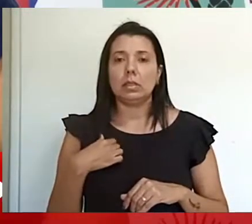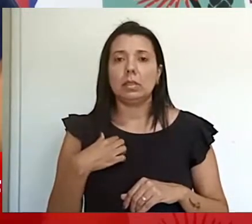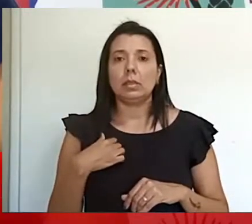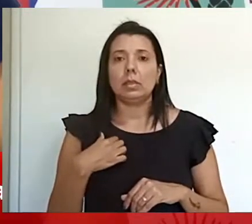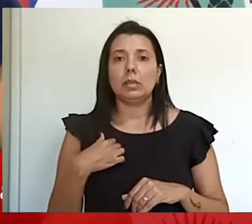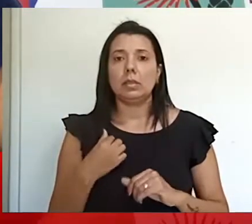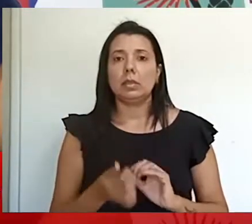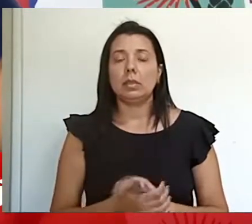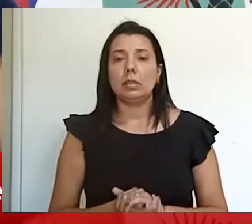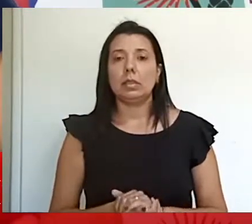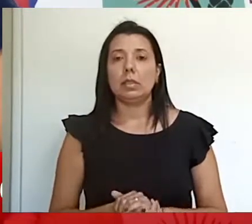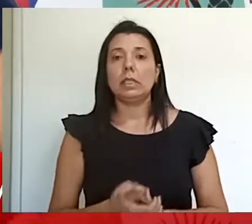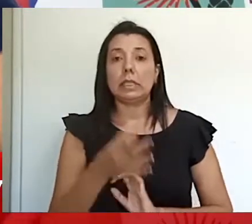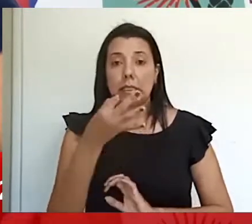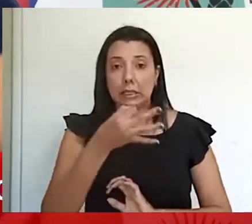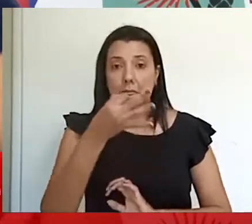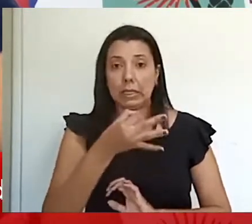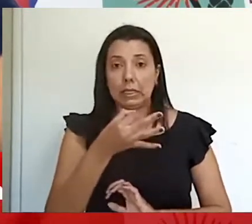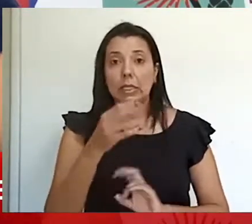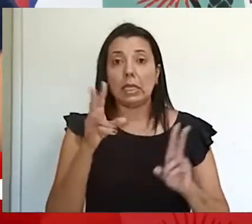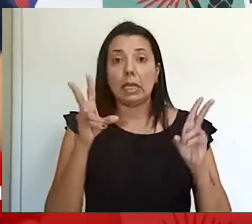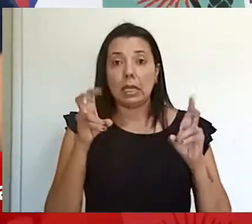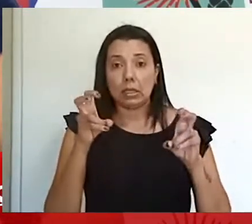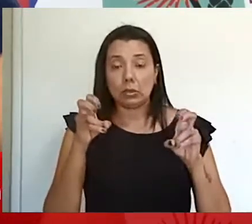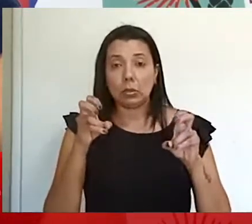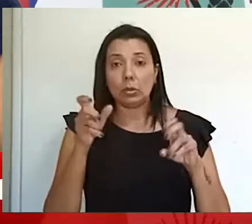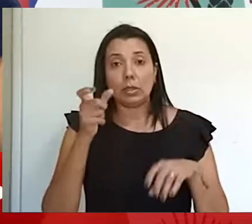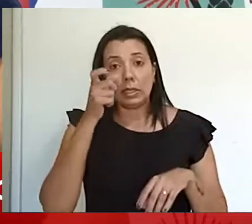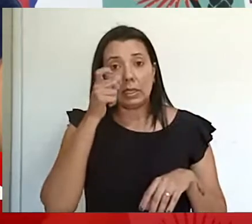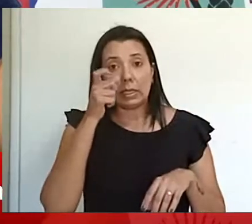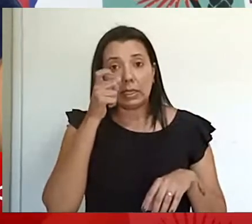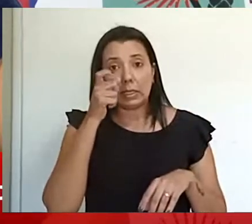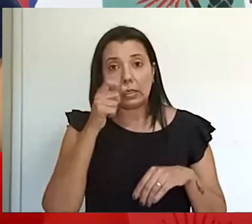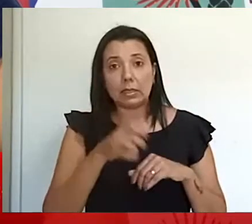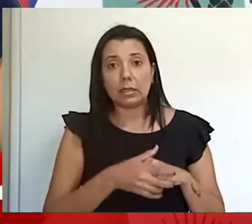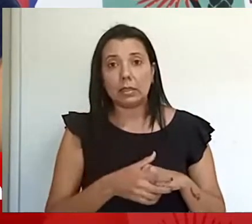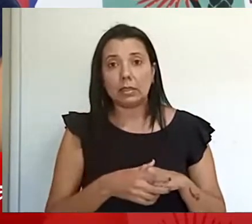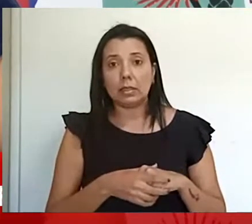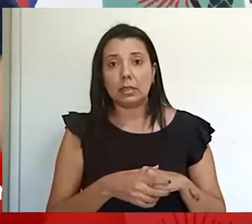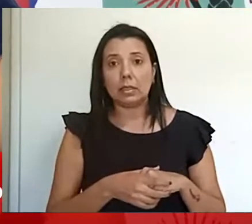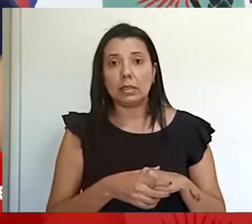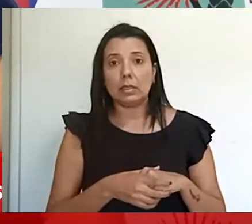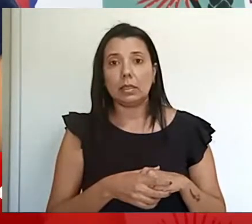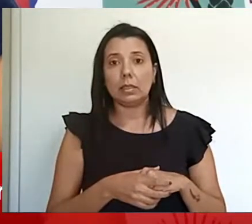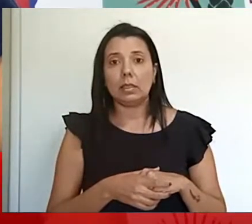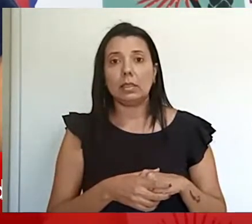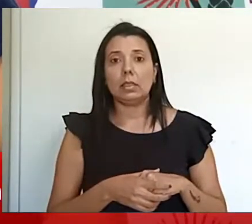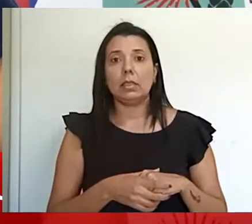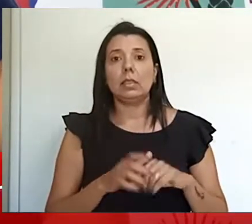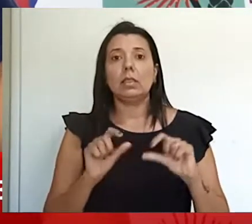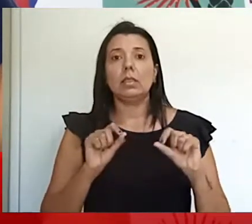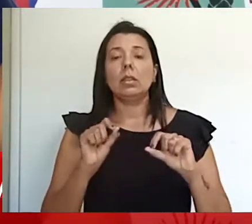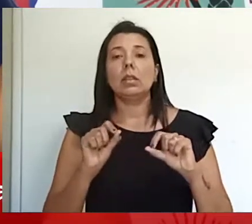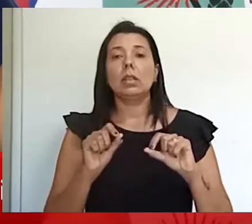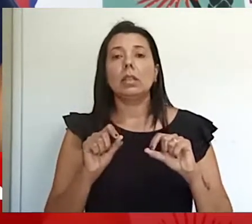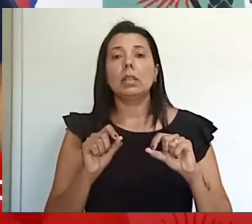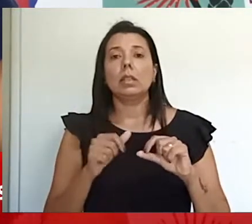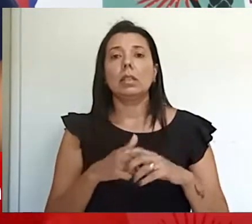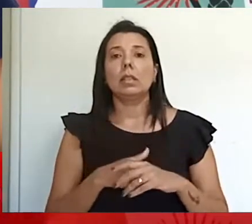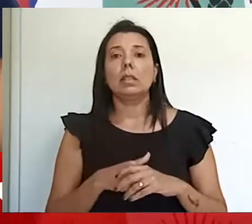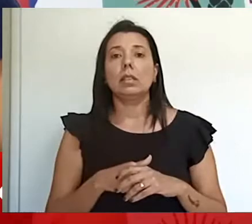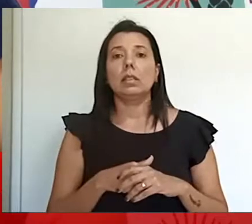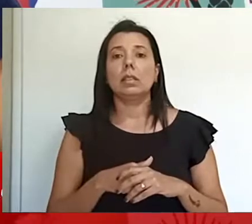Certo. É um assunto de interesse público, né? Educação, de fato, com a pandemia a